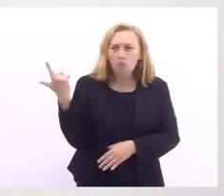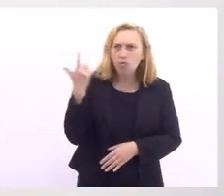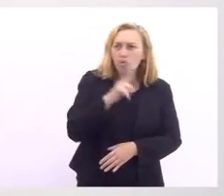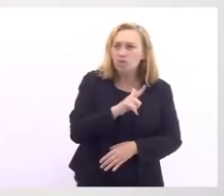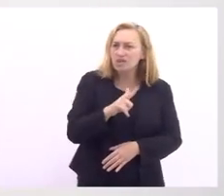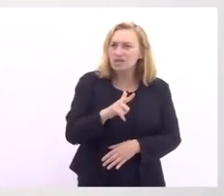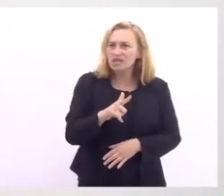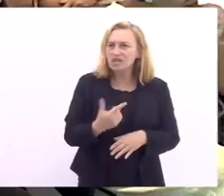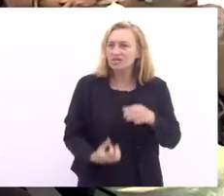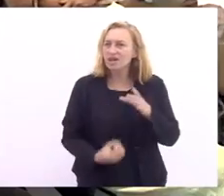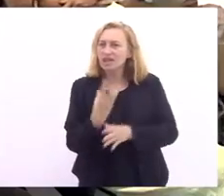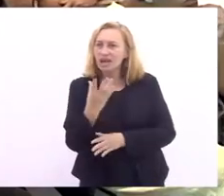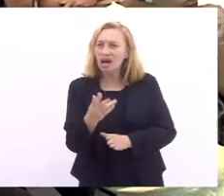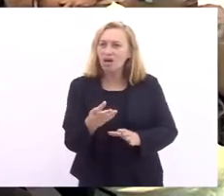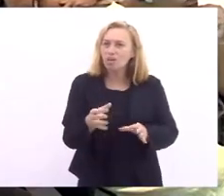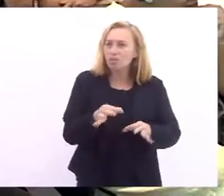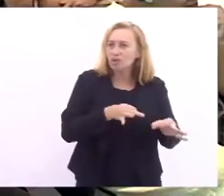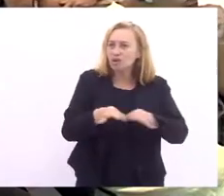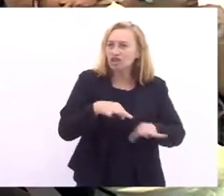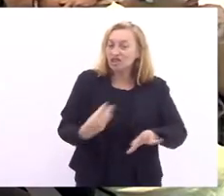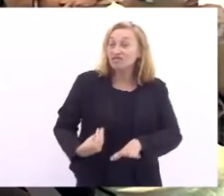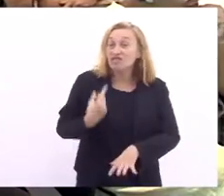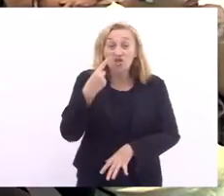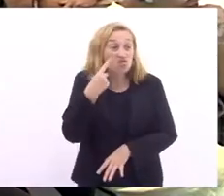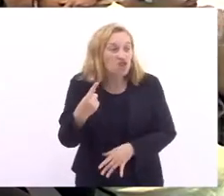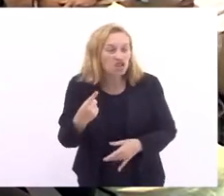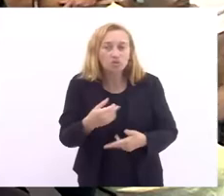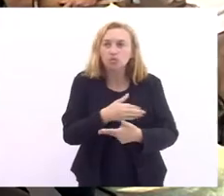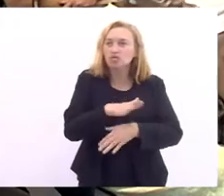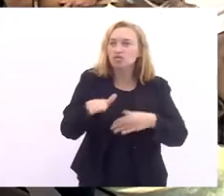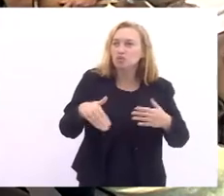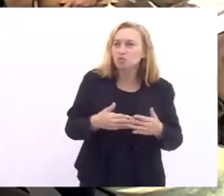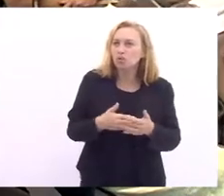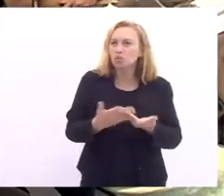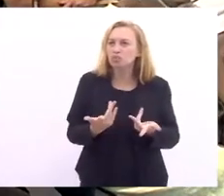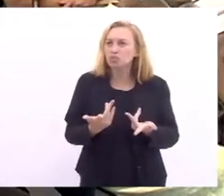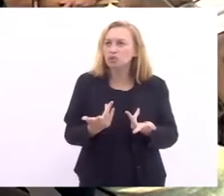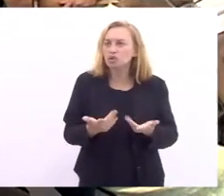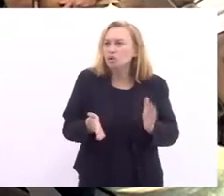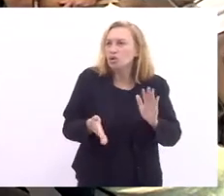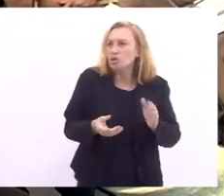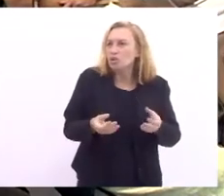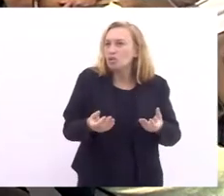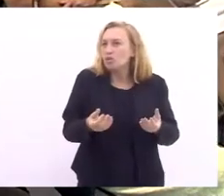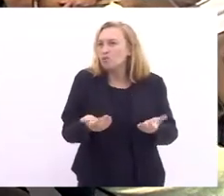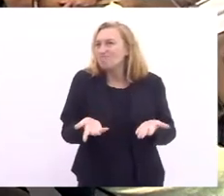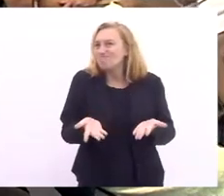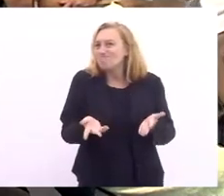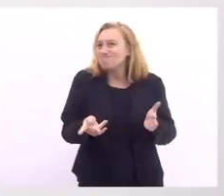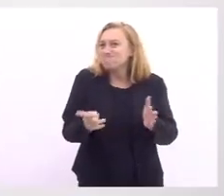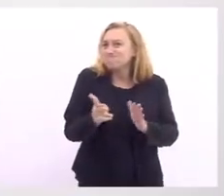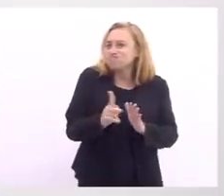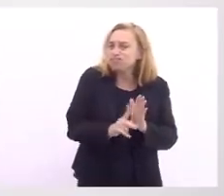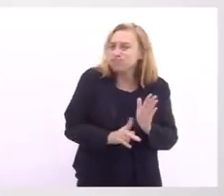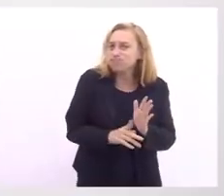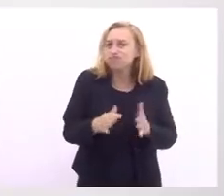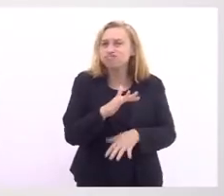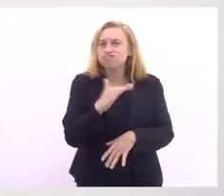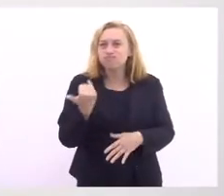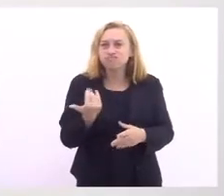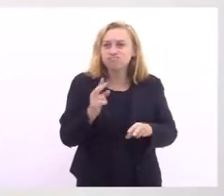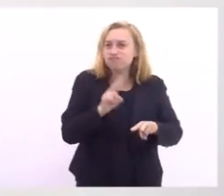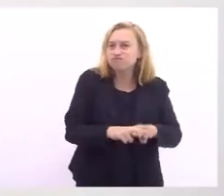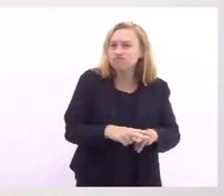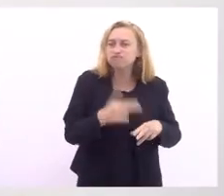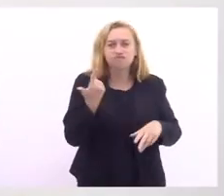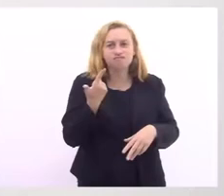um projeto de vida sendo que eu vejo tantos no projeto de morte mesmo morrendo pelo Estado morrendo usando